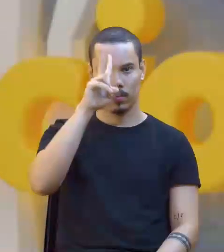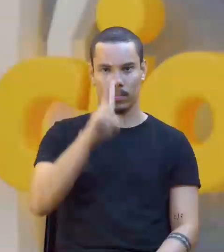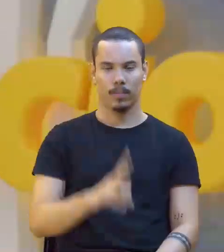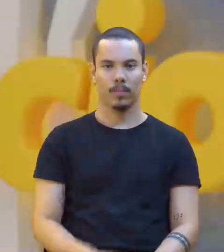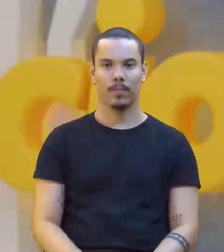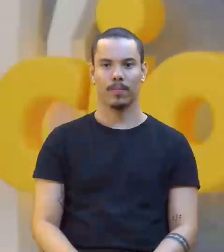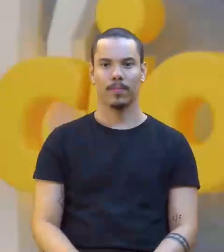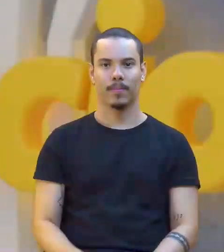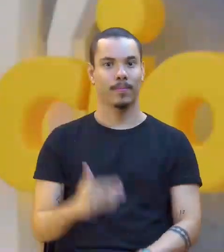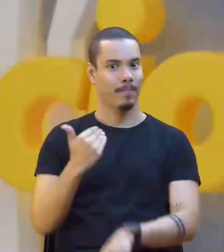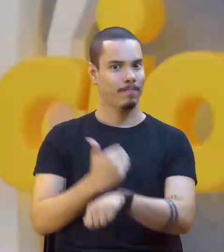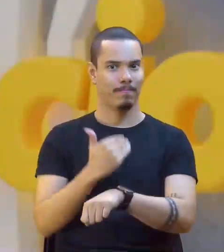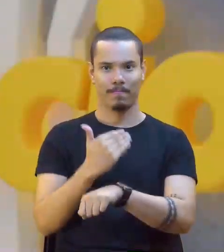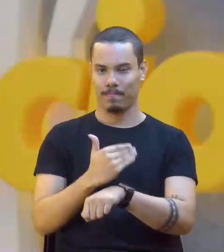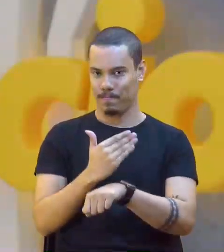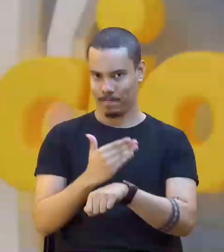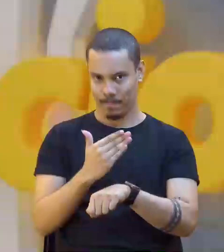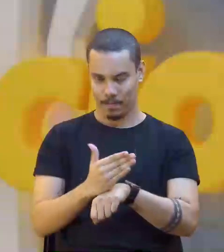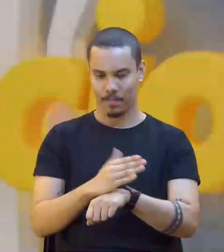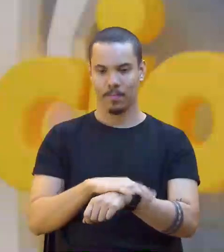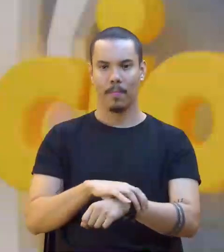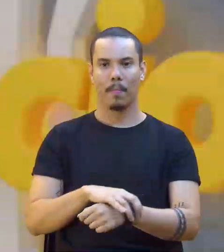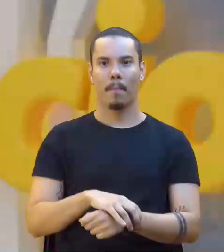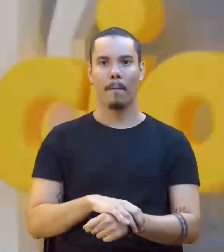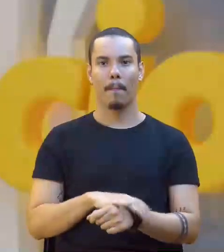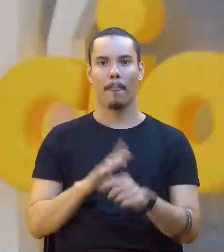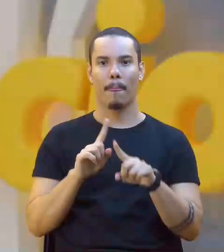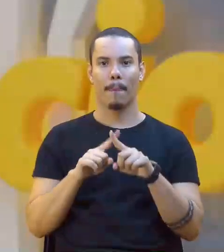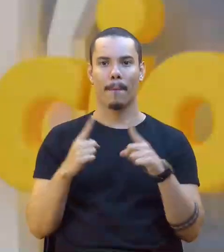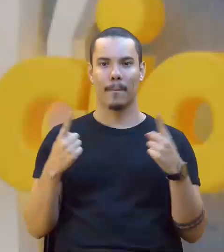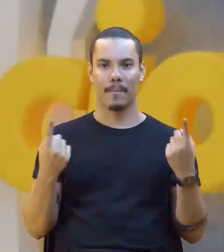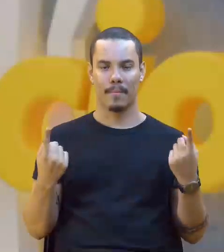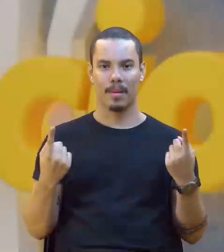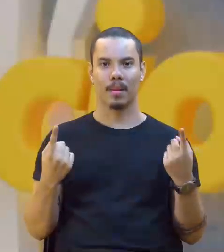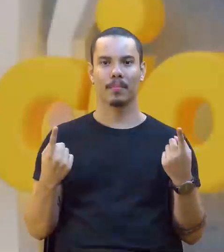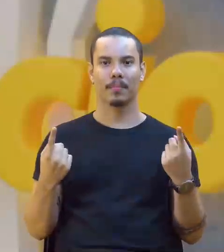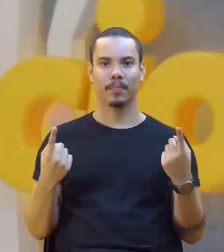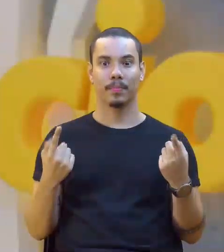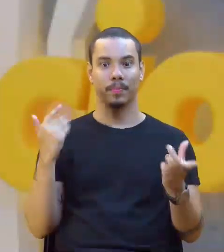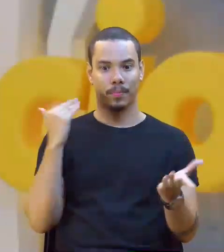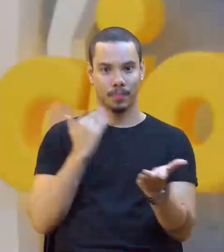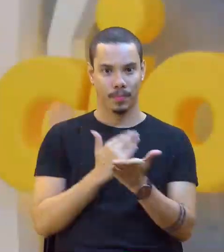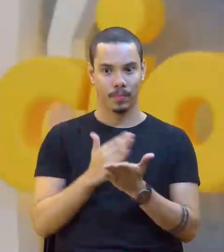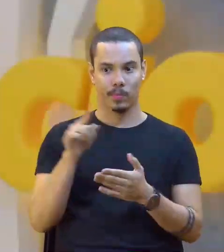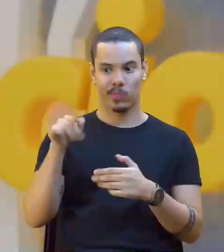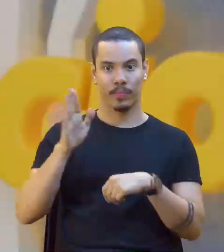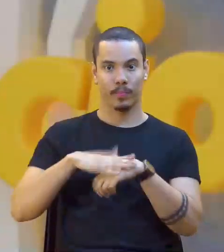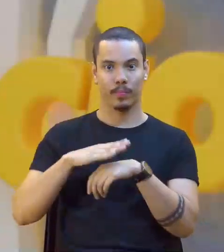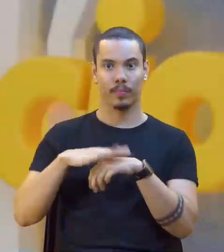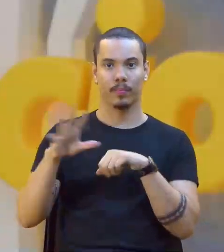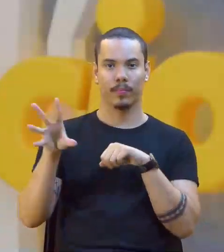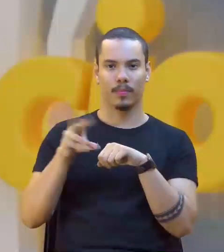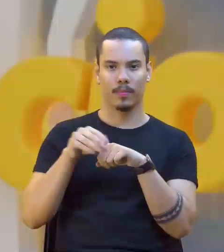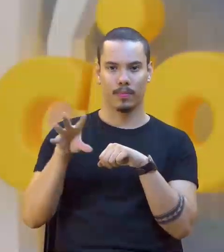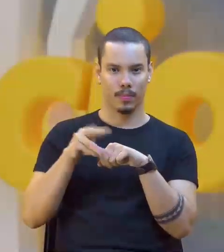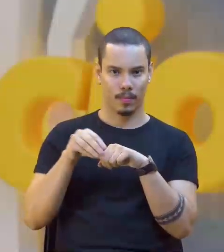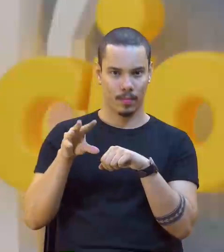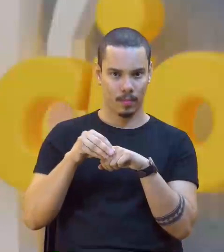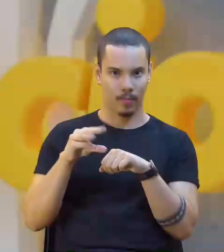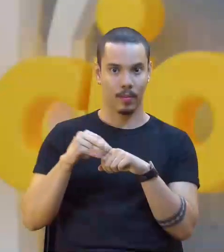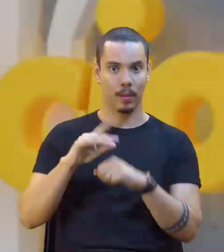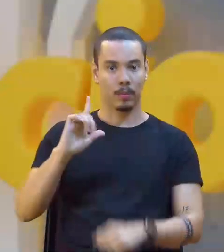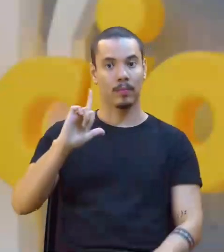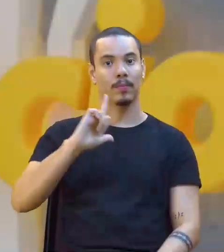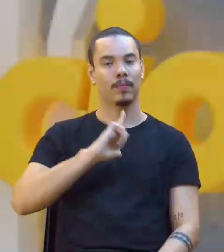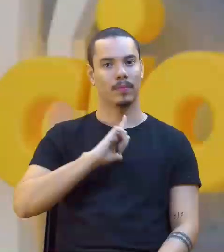tempo inteiro. Mas a partir desse conhecimento que eu tenho,